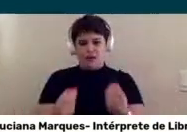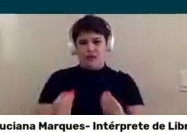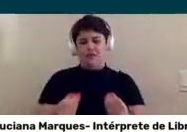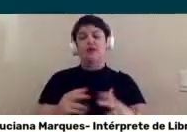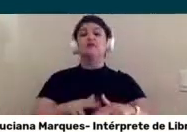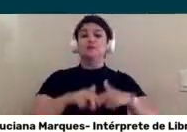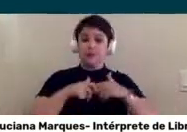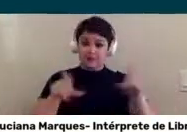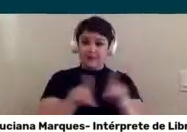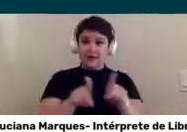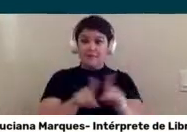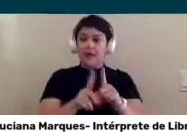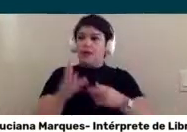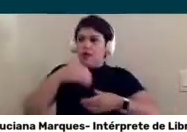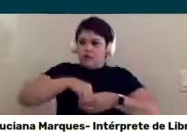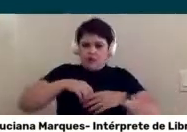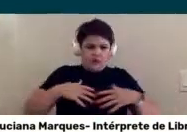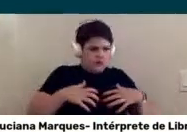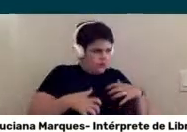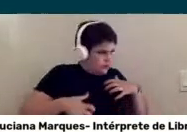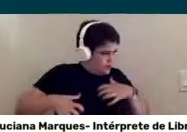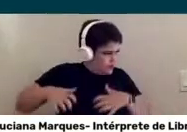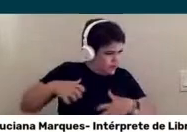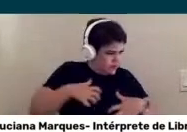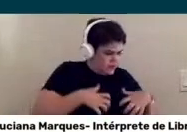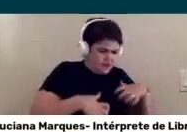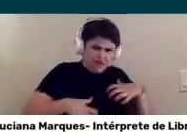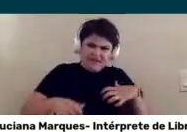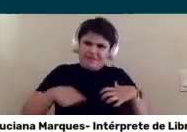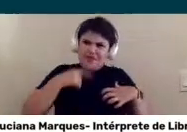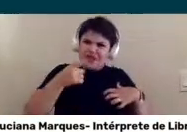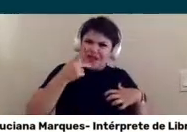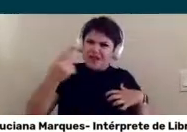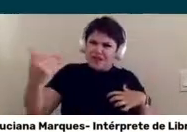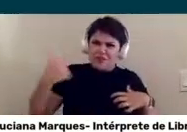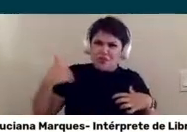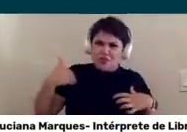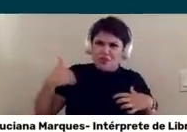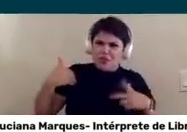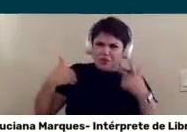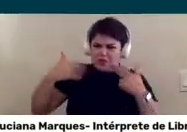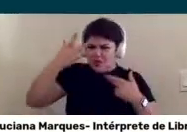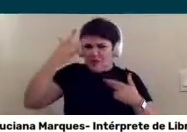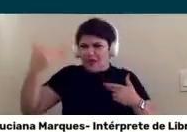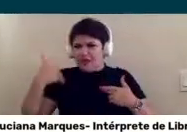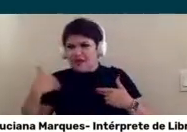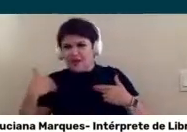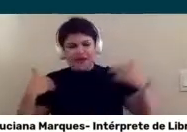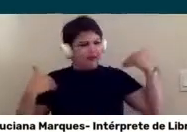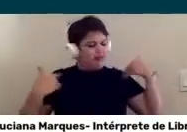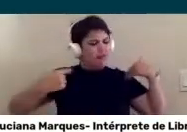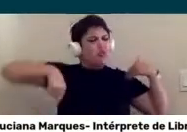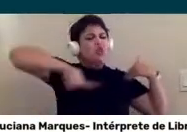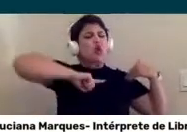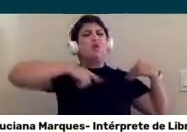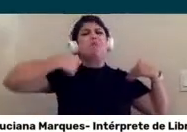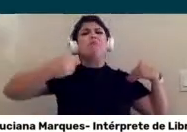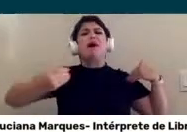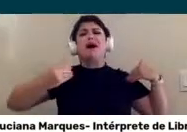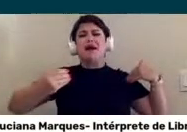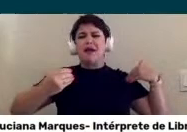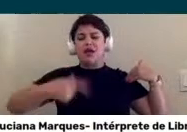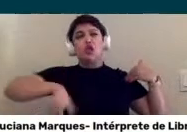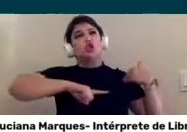Inclusive, assim, internamente. Se ninguém é obrigado a falar com a gente, será que alguém vai vir falar com a gente? Para que que a gente serve mesmo, né? Então, a gente